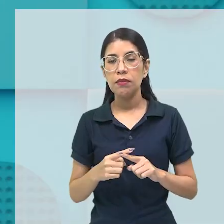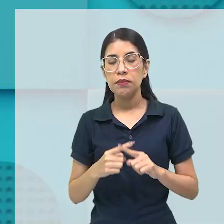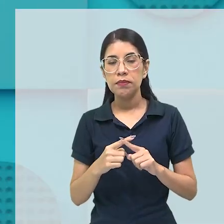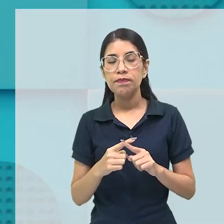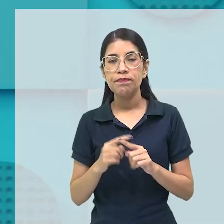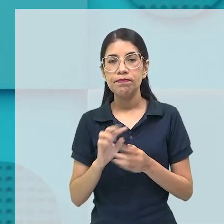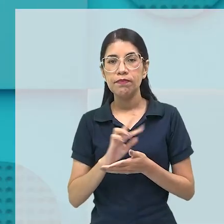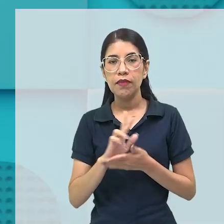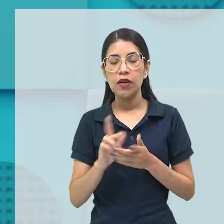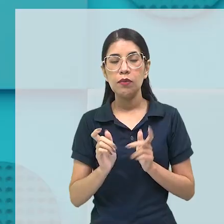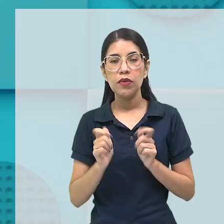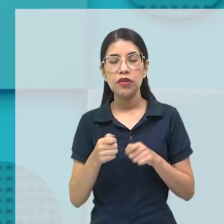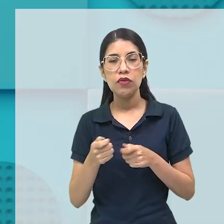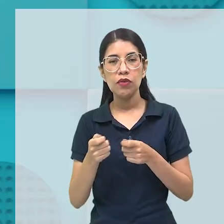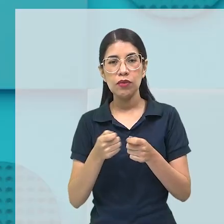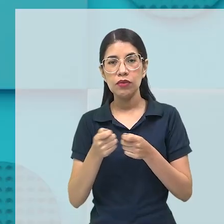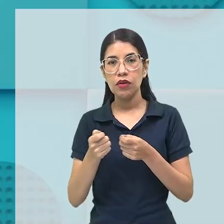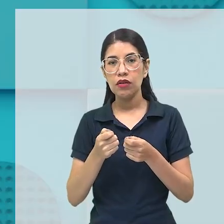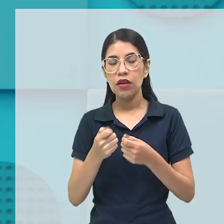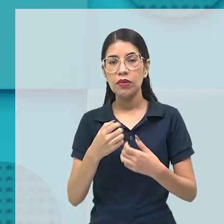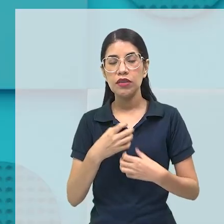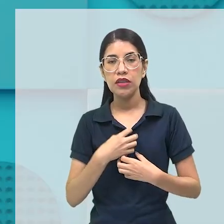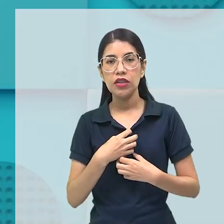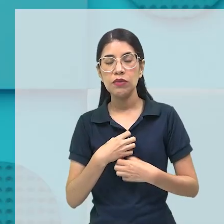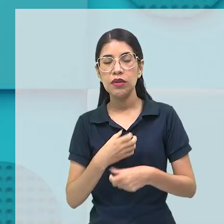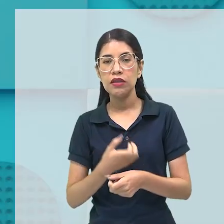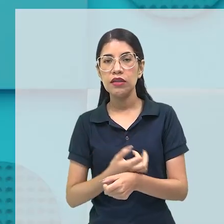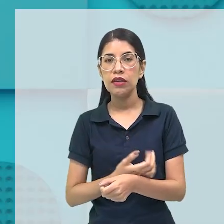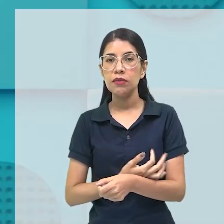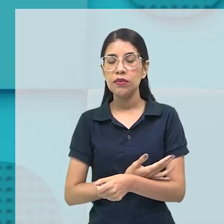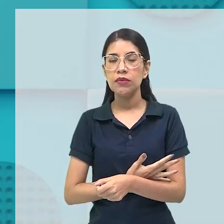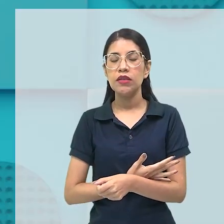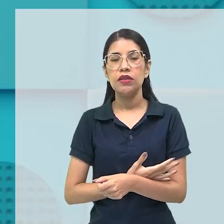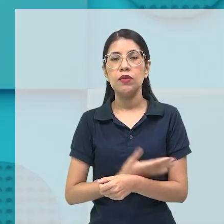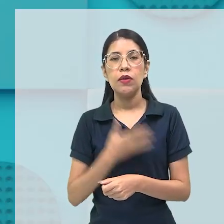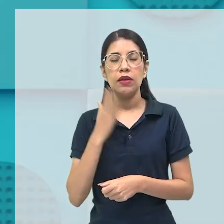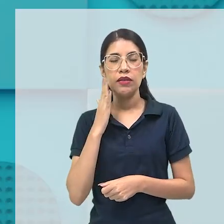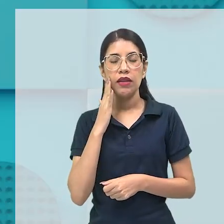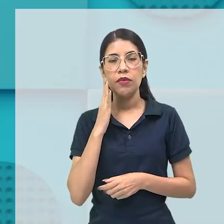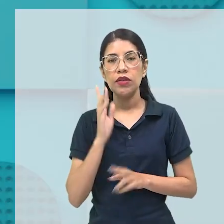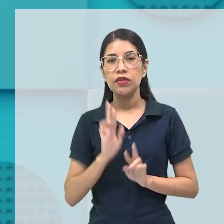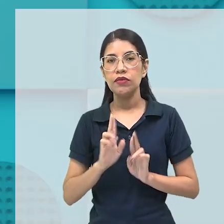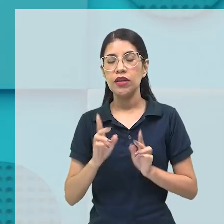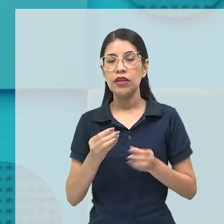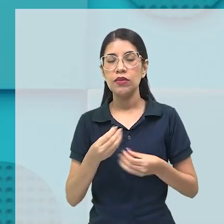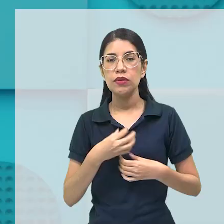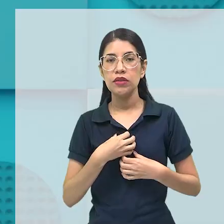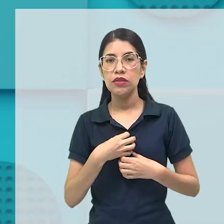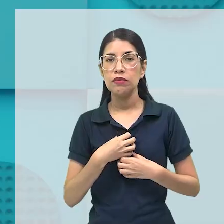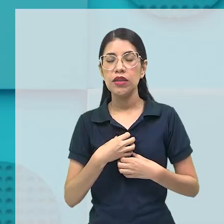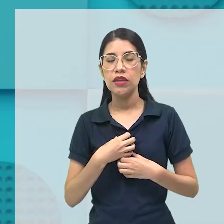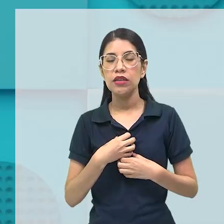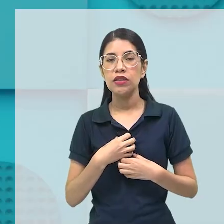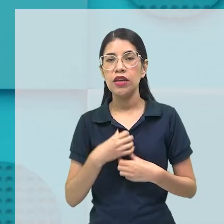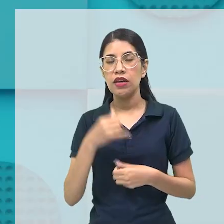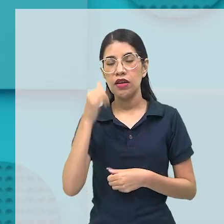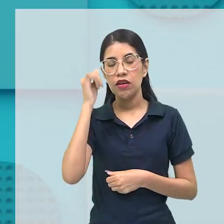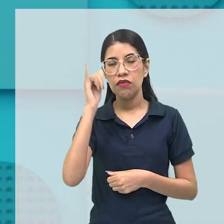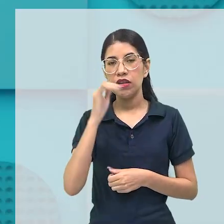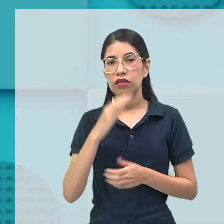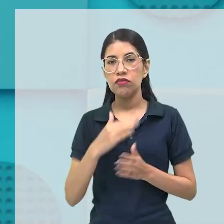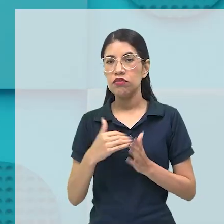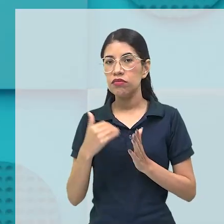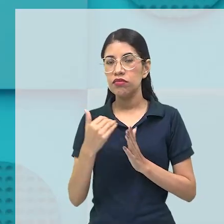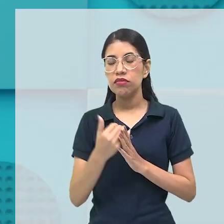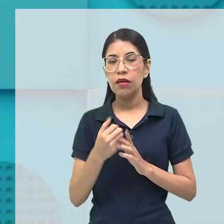você sabe controlar aquilo, você sabe diferenciar aquilo que você está sentindo, de forma que você não se extrapola como se fosse